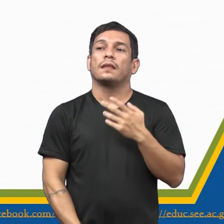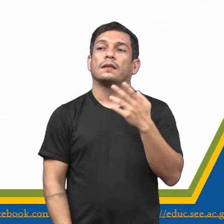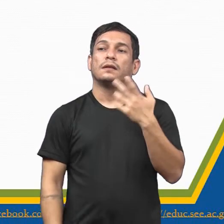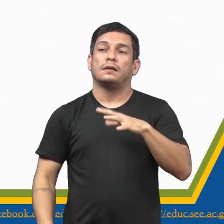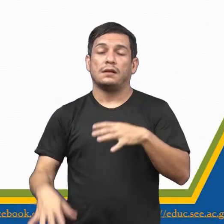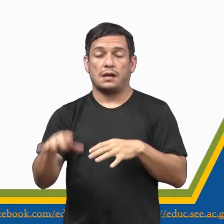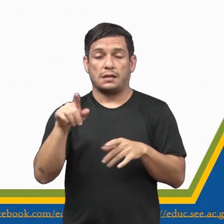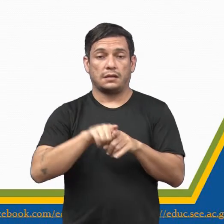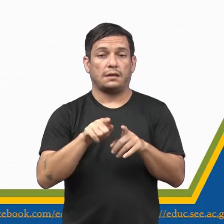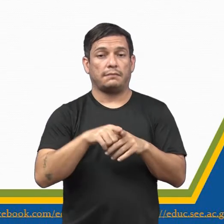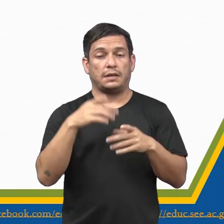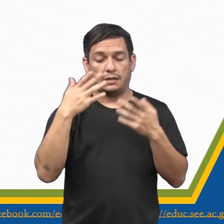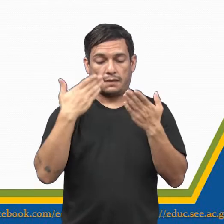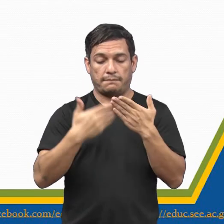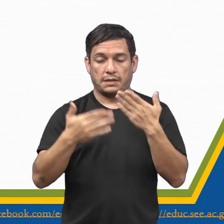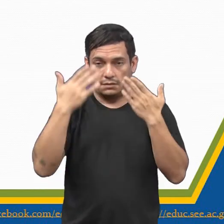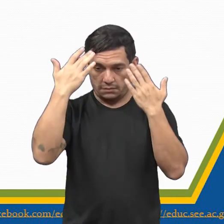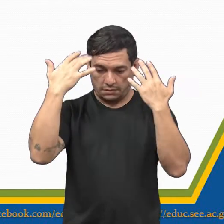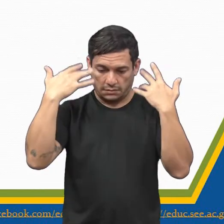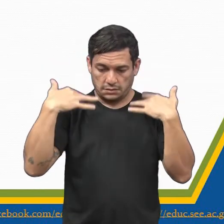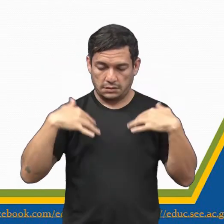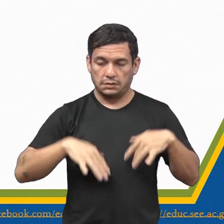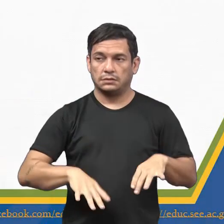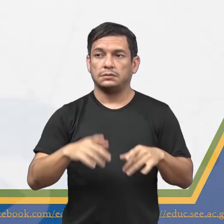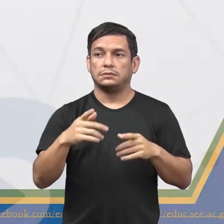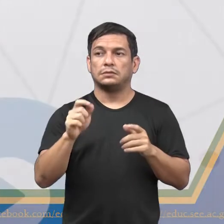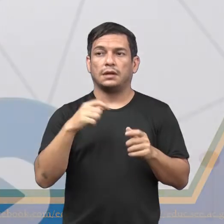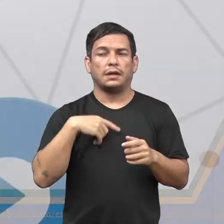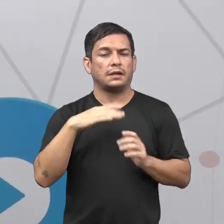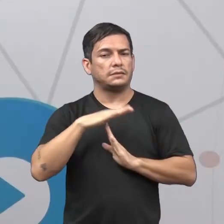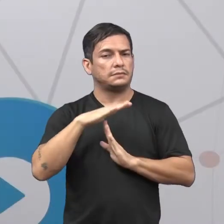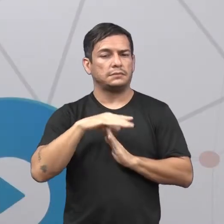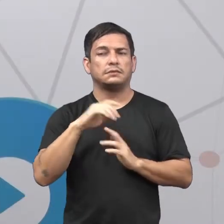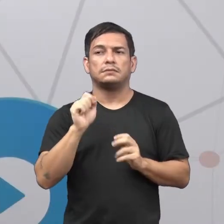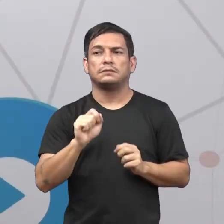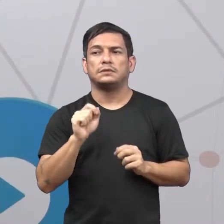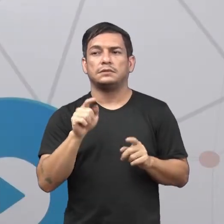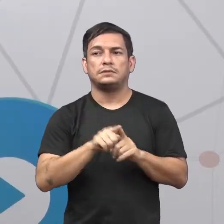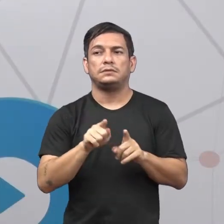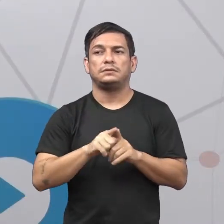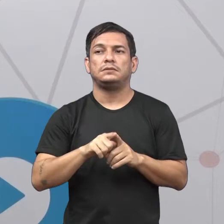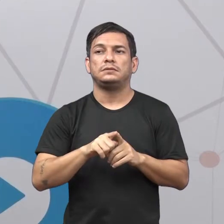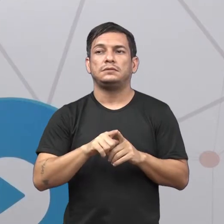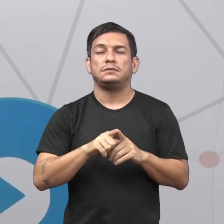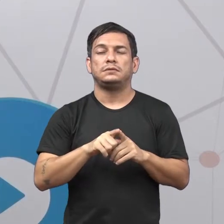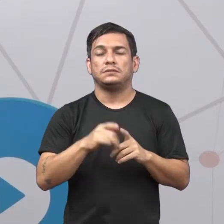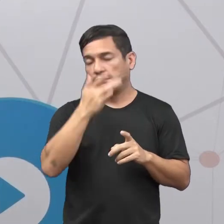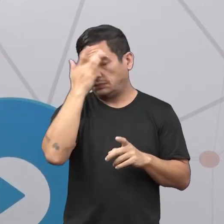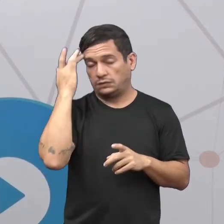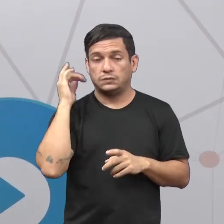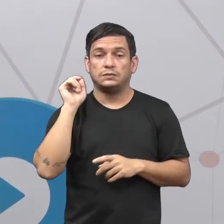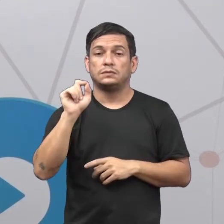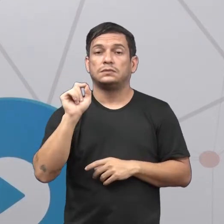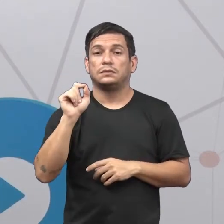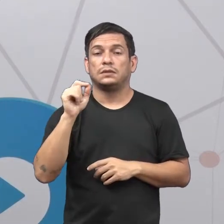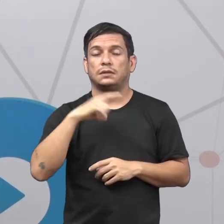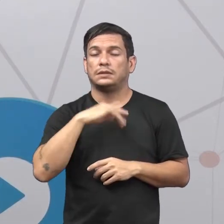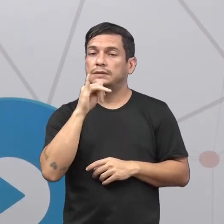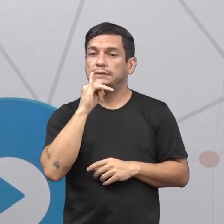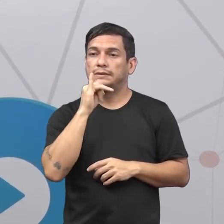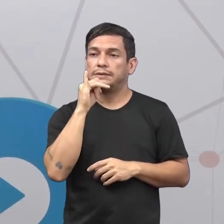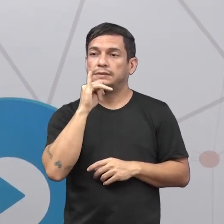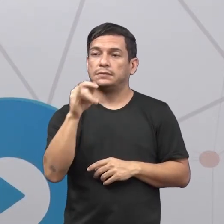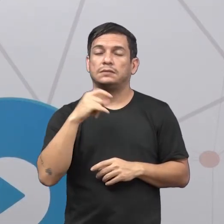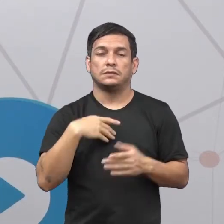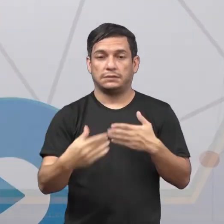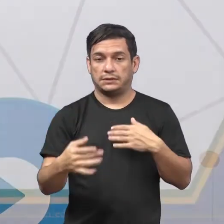calórico é bem limitado, então pode ser considerado um contra, né? No caso das pessoas que têm, por exemplo, a